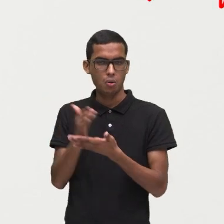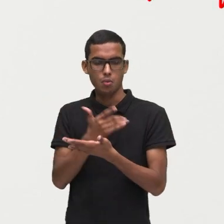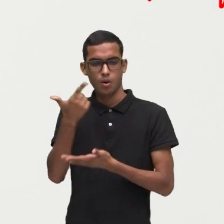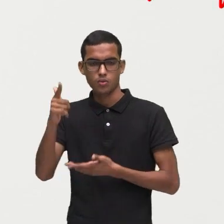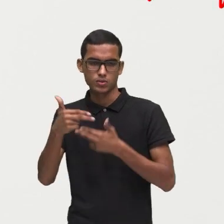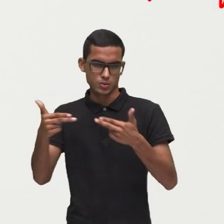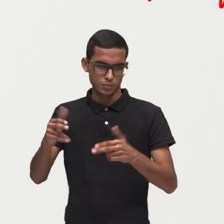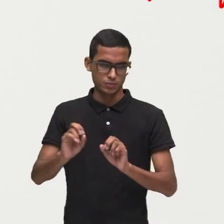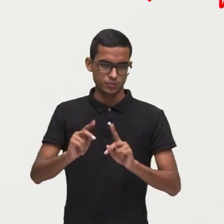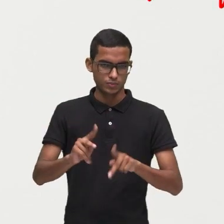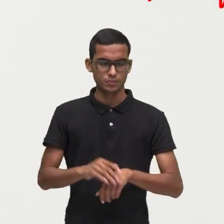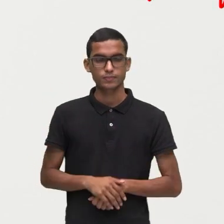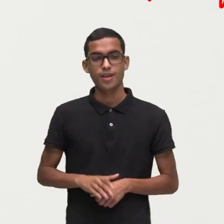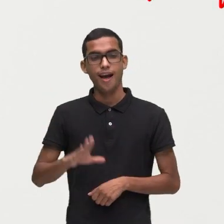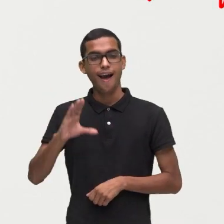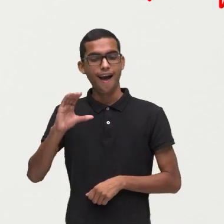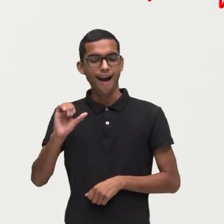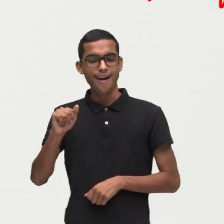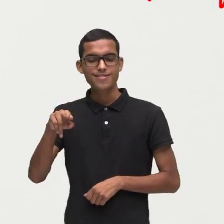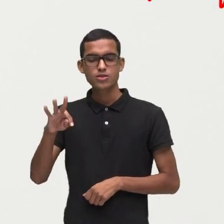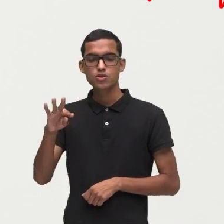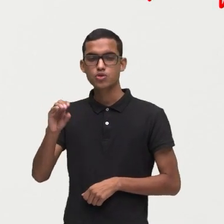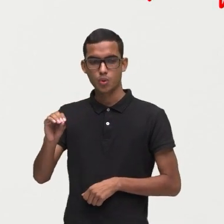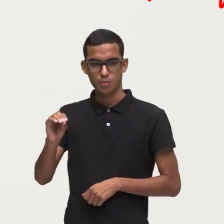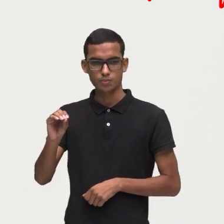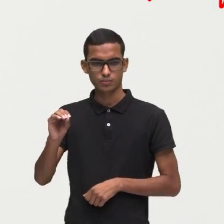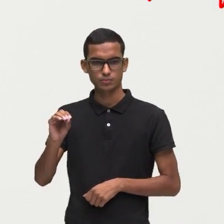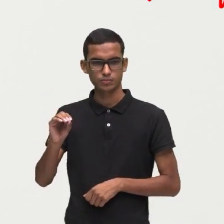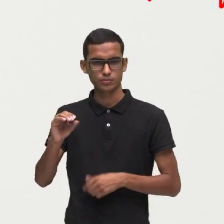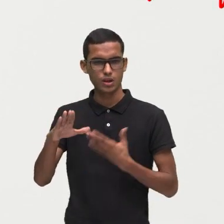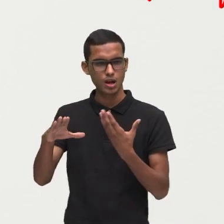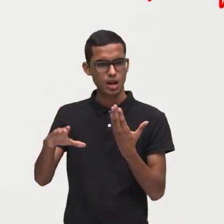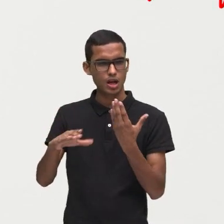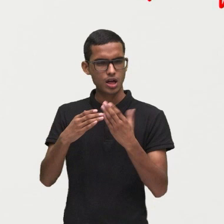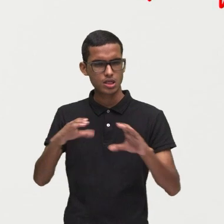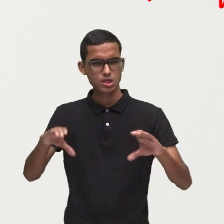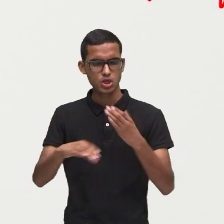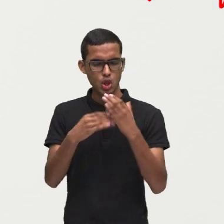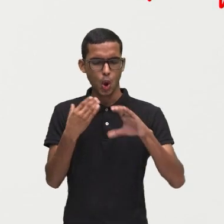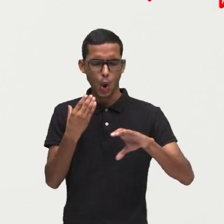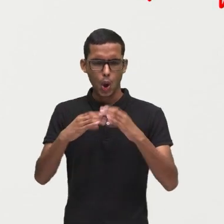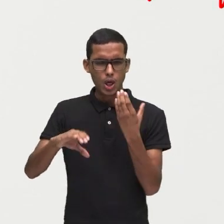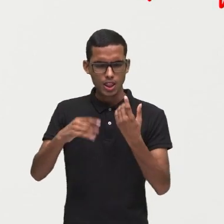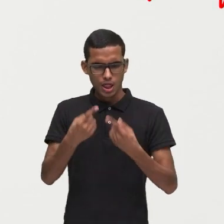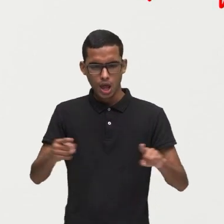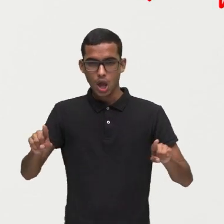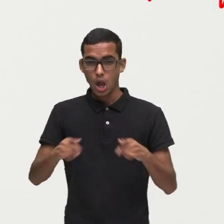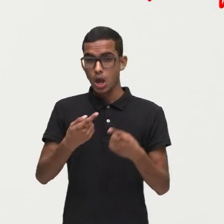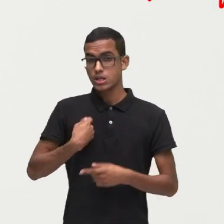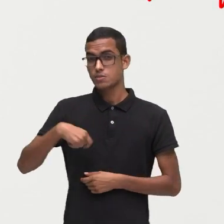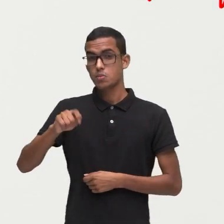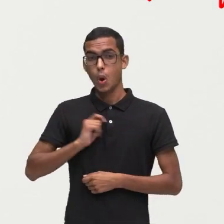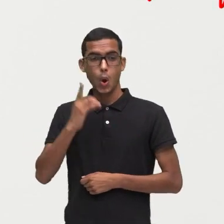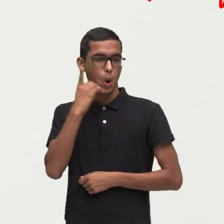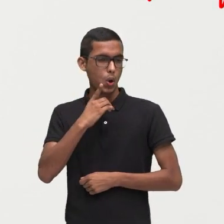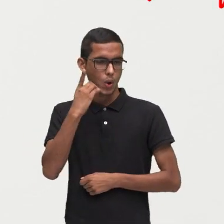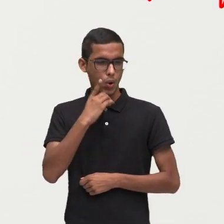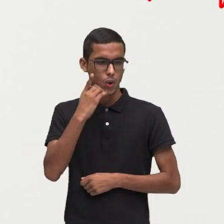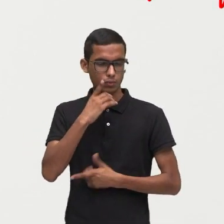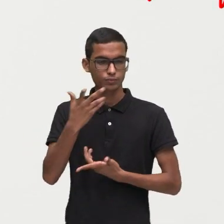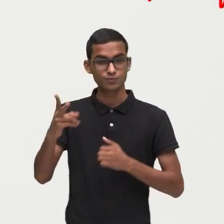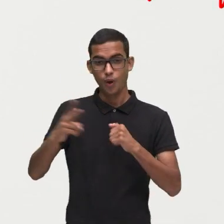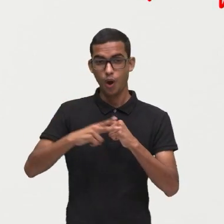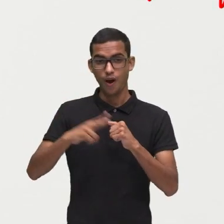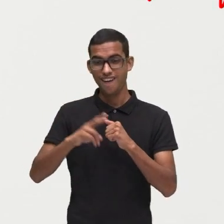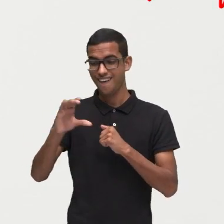verbo cantar. Canto canciones en español todos los días, né? Verbo cantar aqui. Observem até que